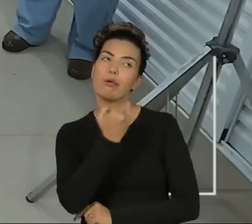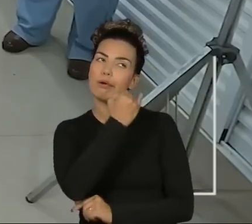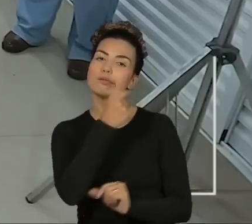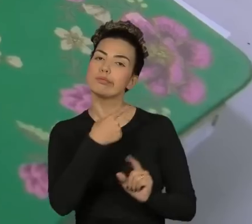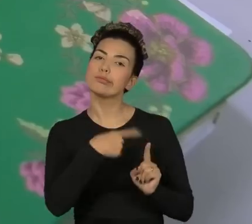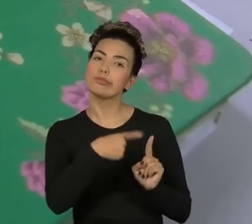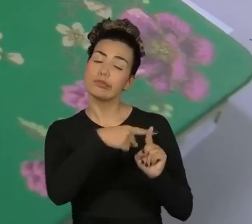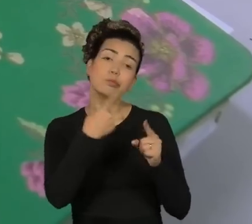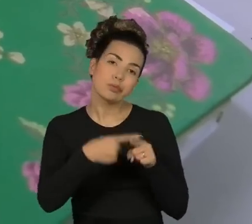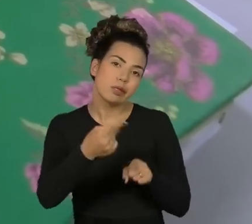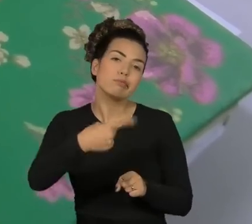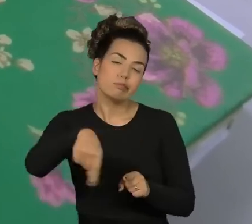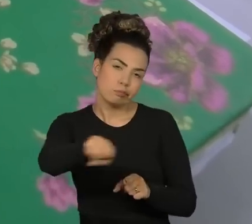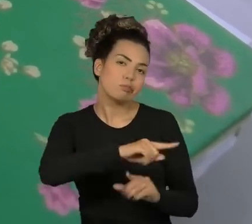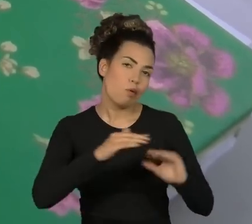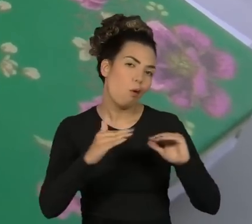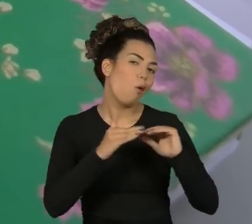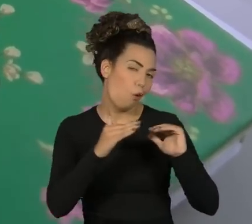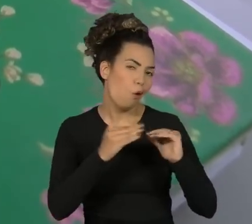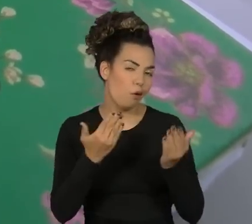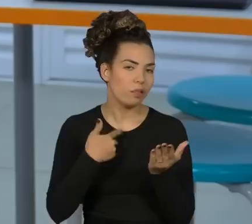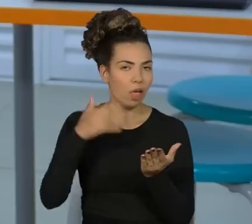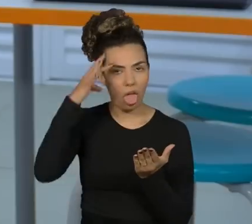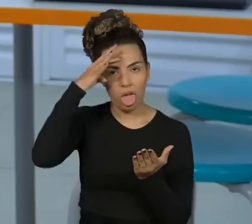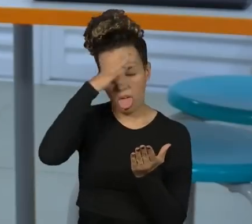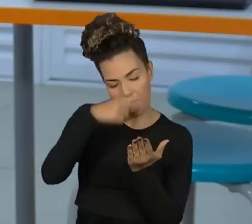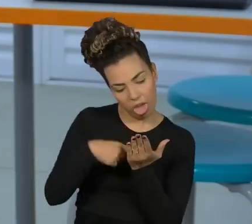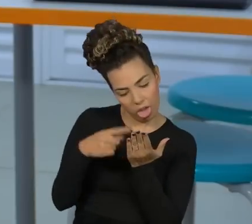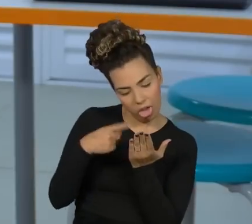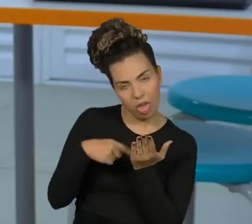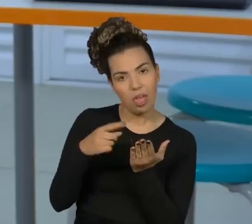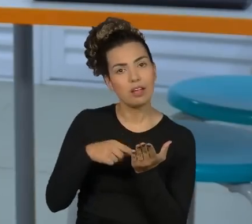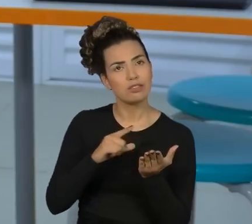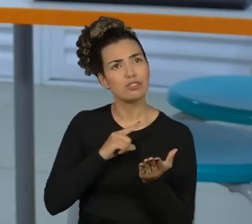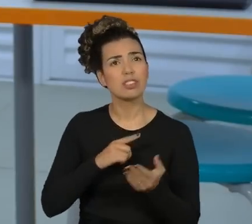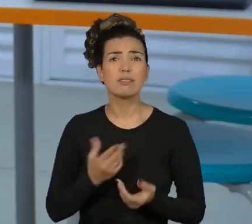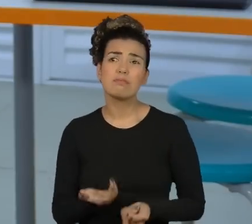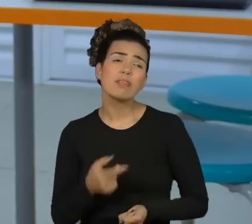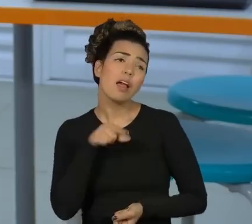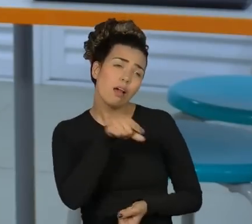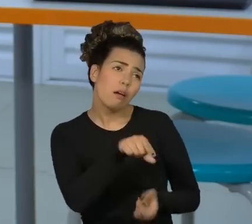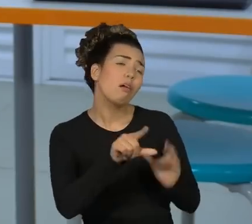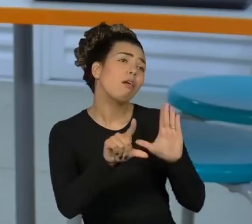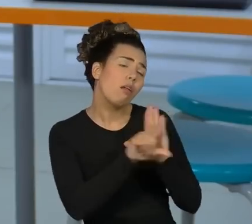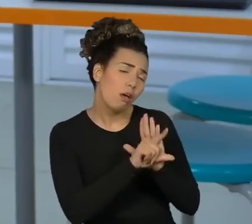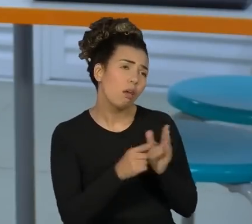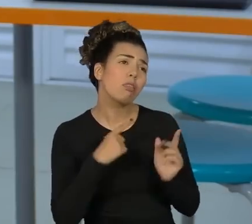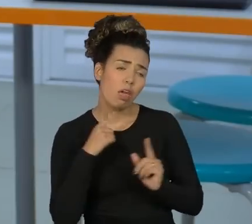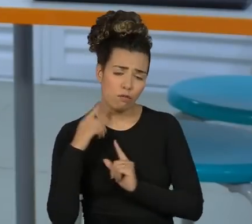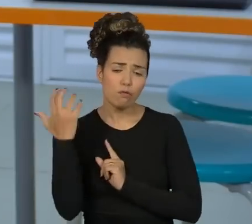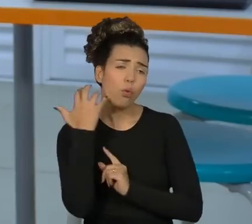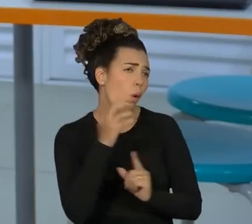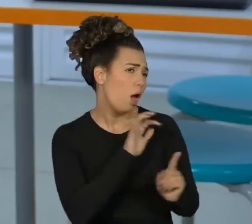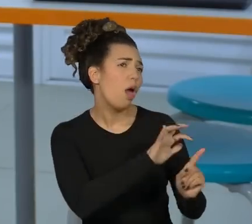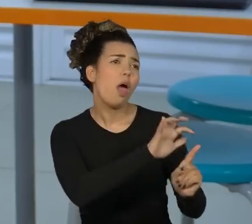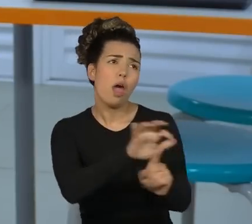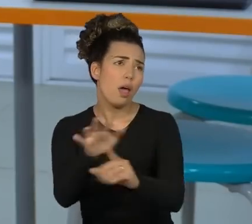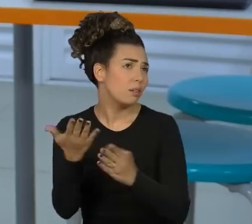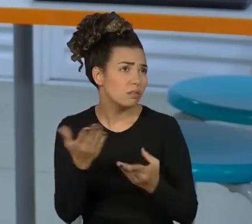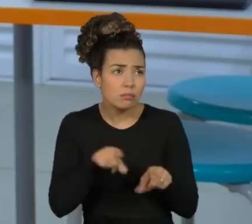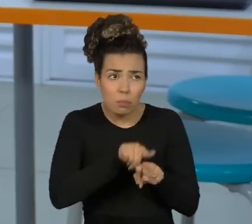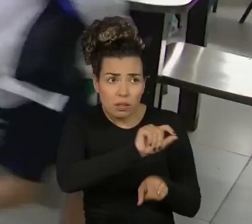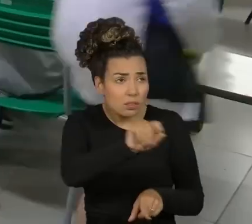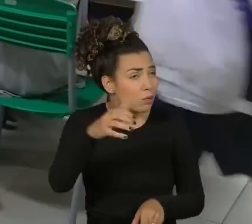que a distração do celular era muito grande. Essa lei influencia todo mundo, até quem não tem